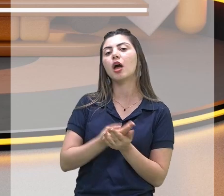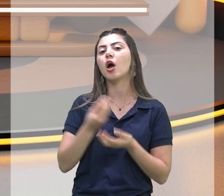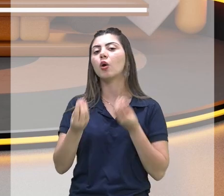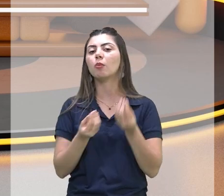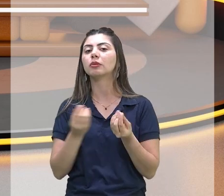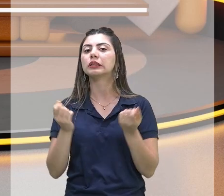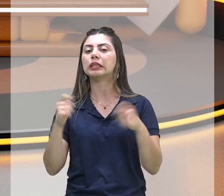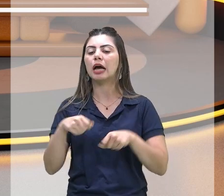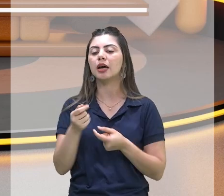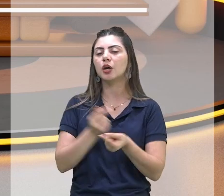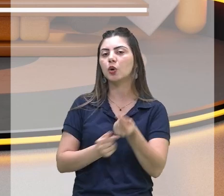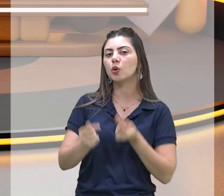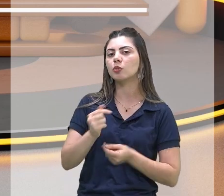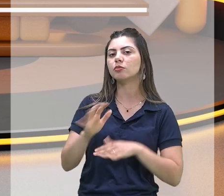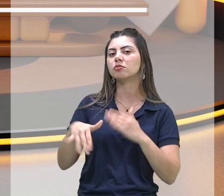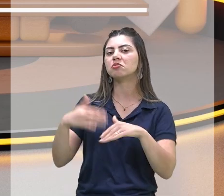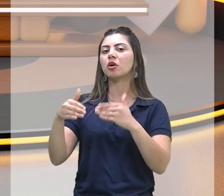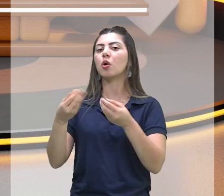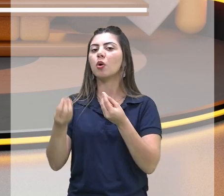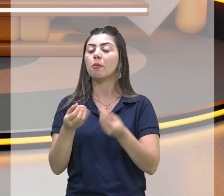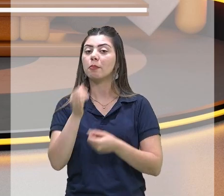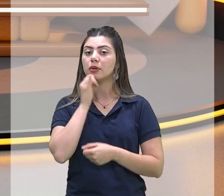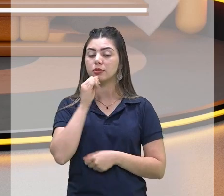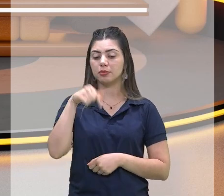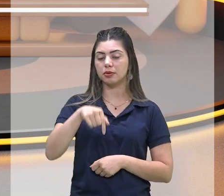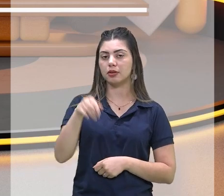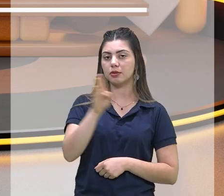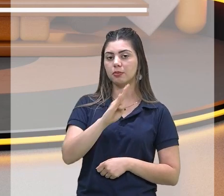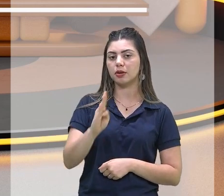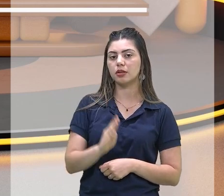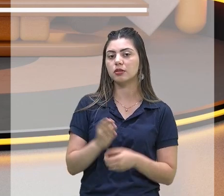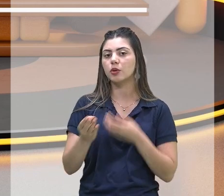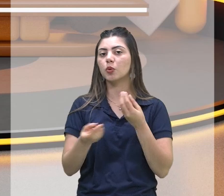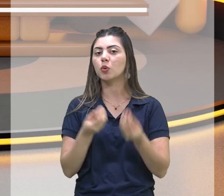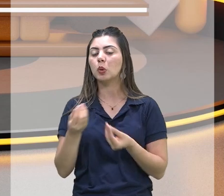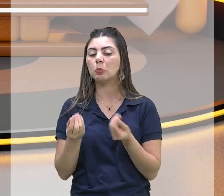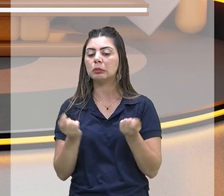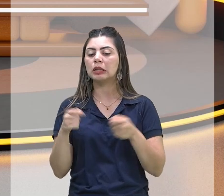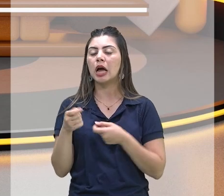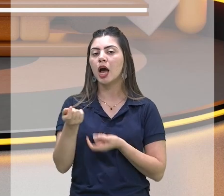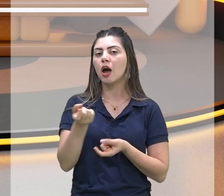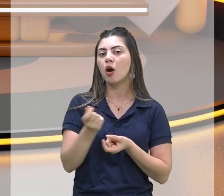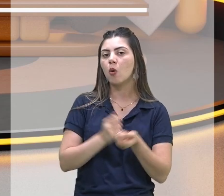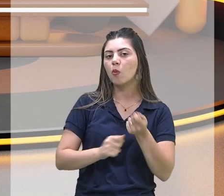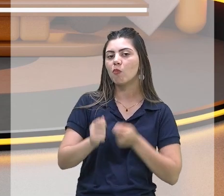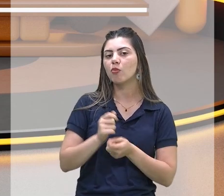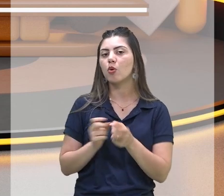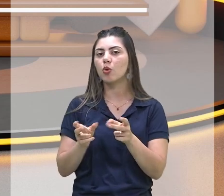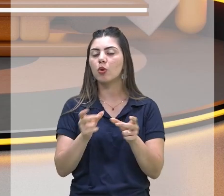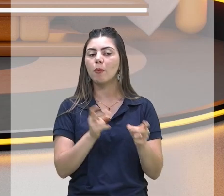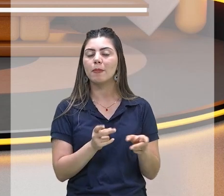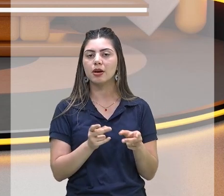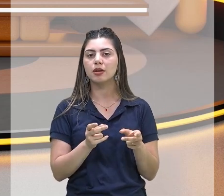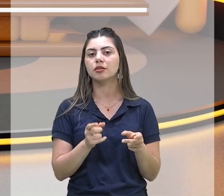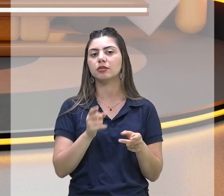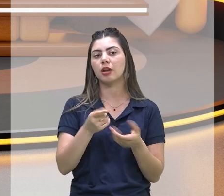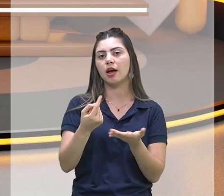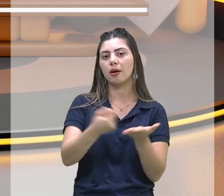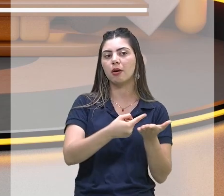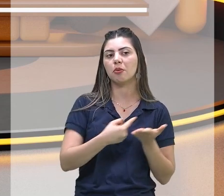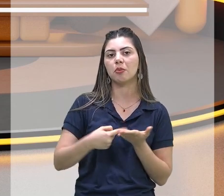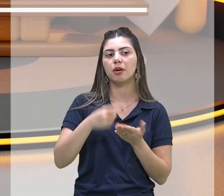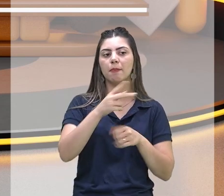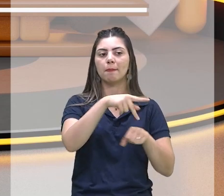desenvolvimento comercial desses países. O Brasil, como é que está aí o comércio com os países do